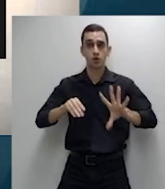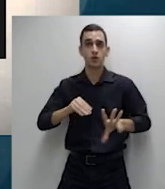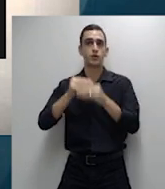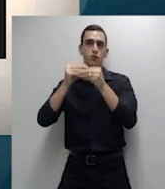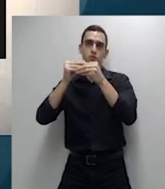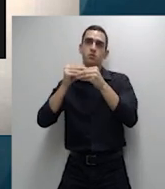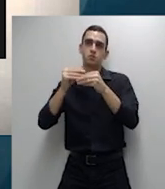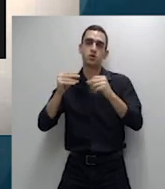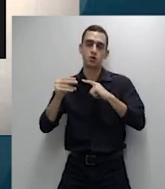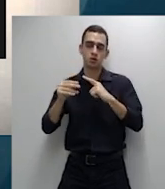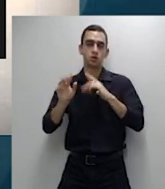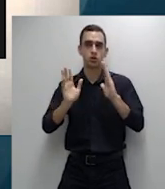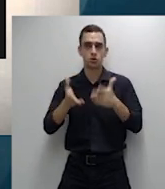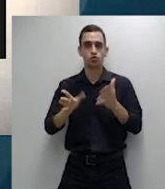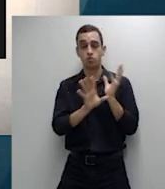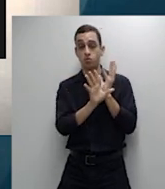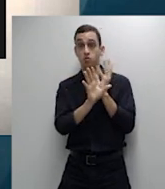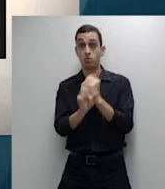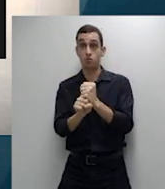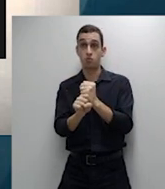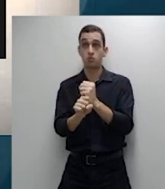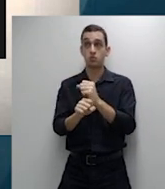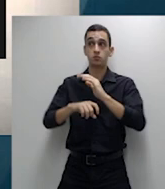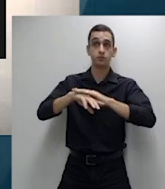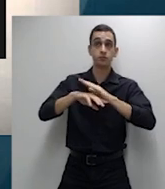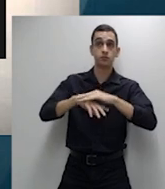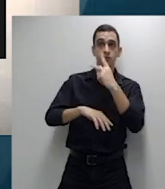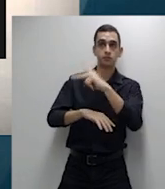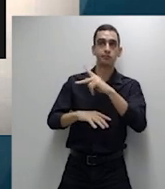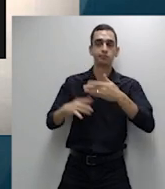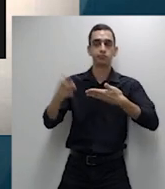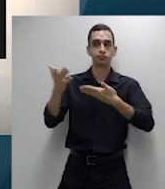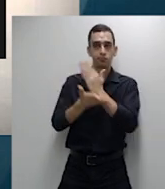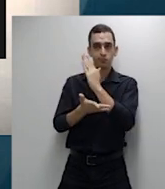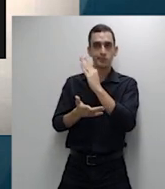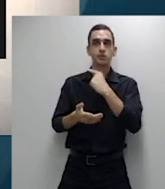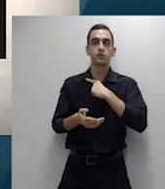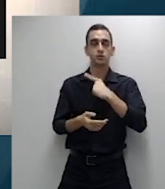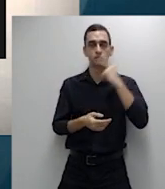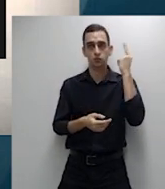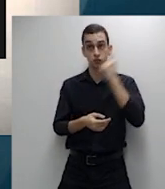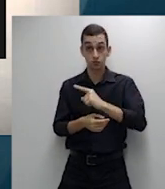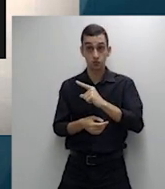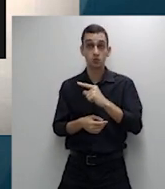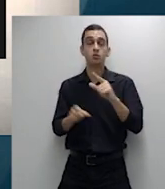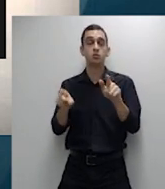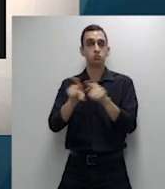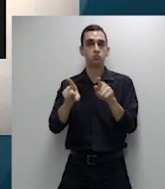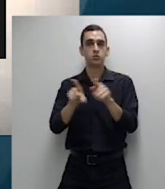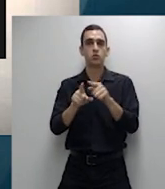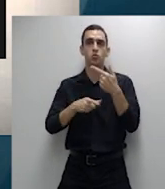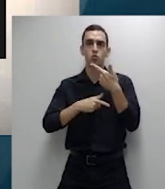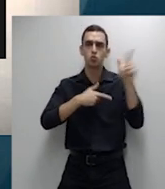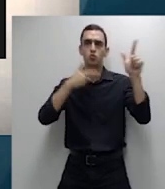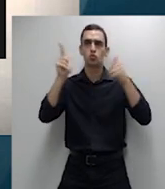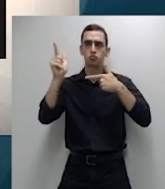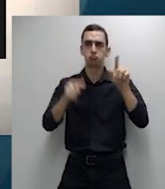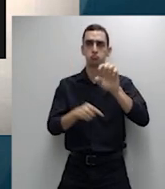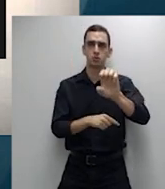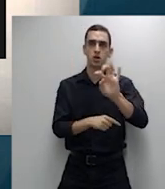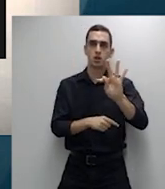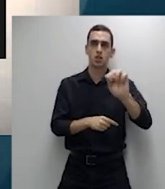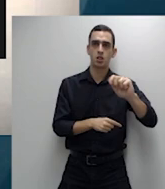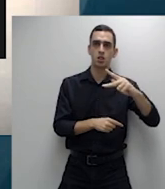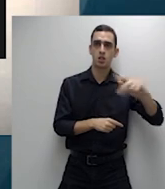forma minimamente possível a nota do candidato para que ele Garanta sua participação nos demais etapas e